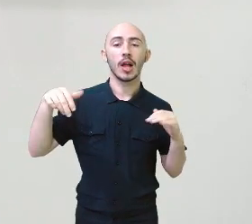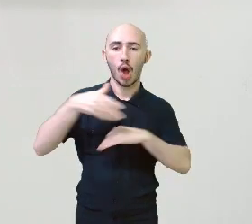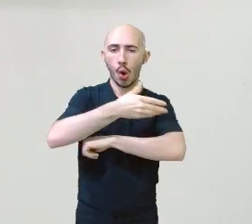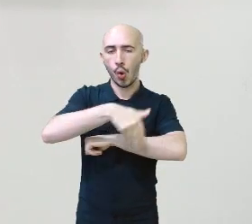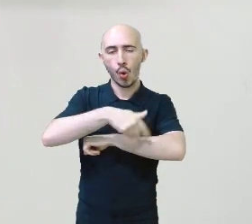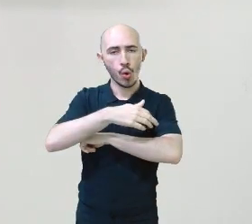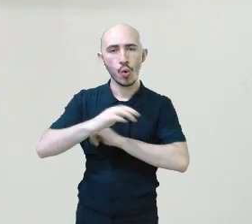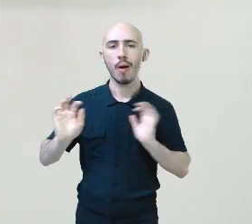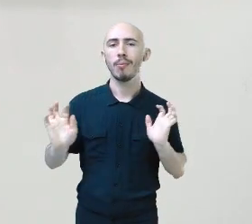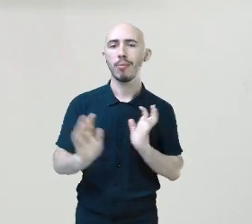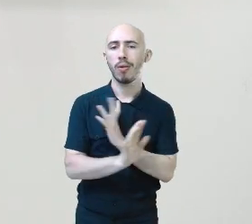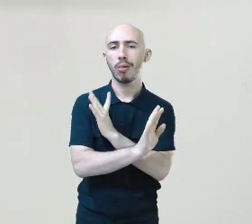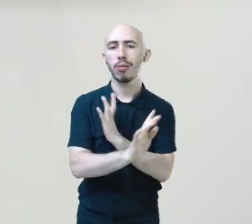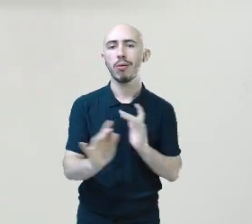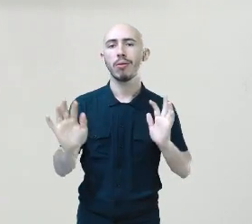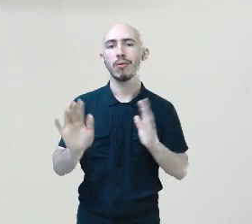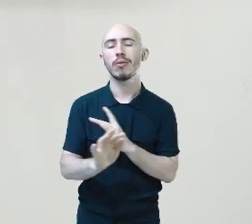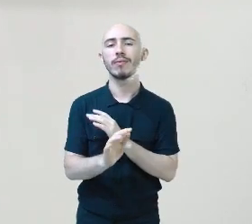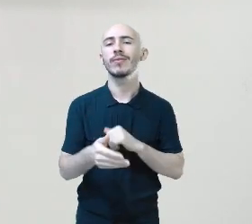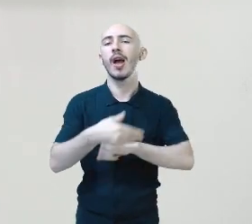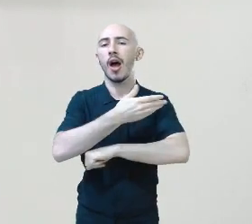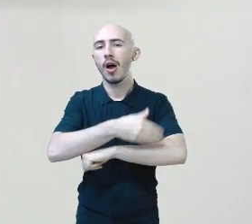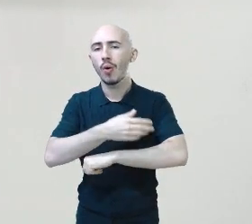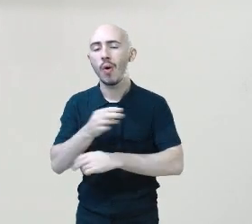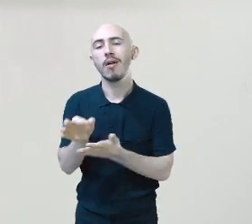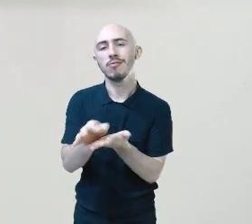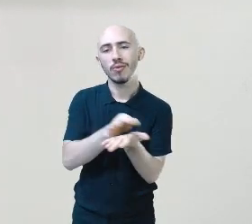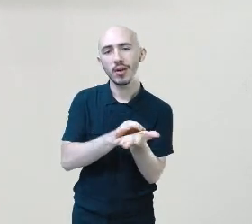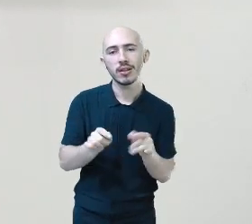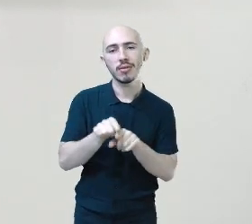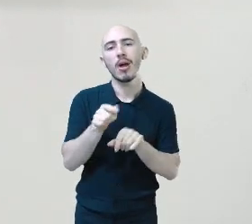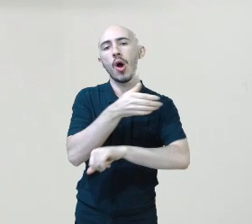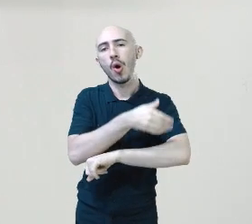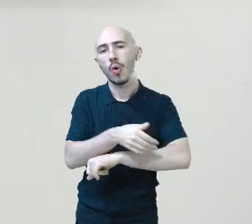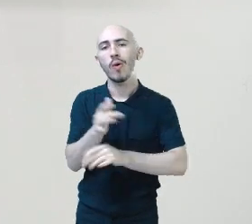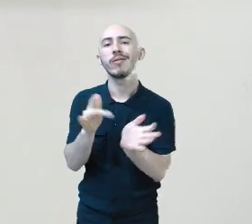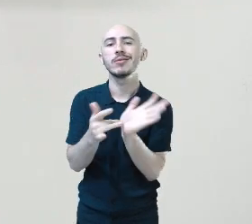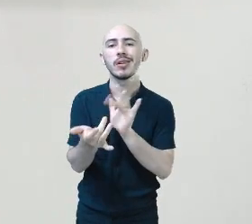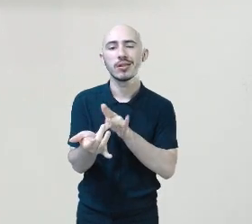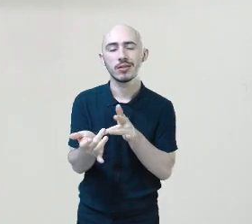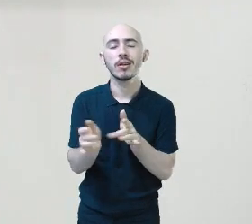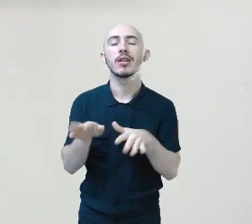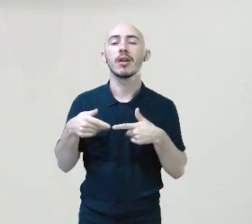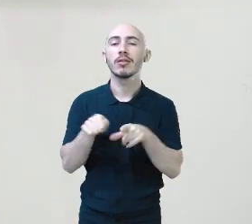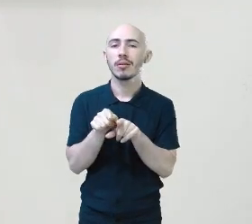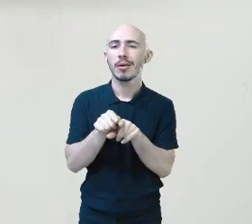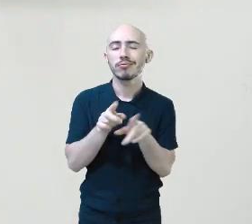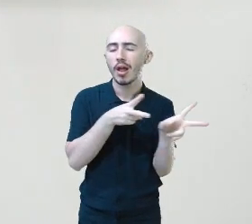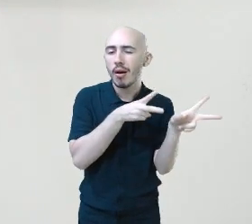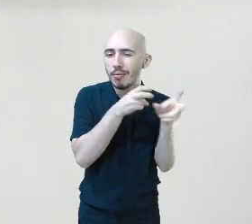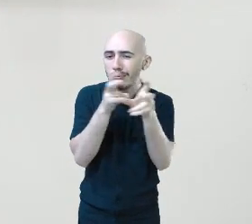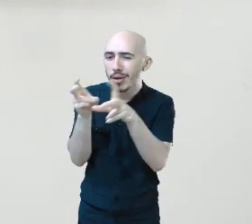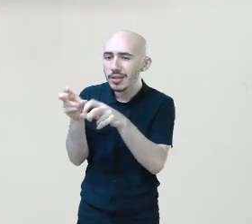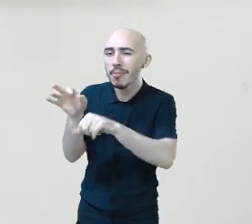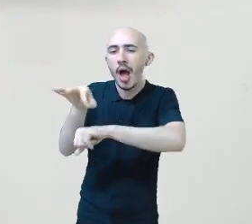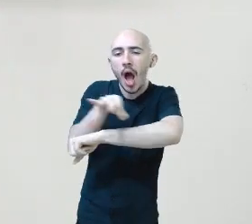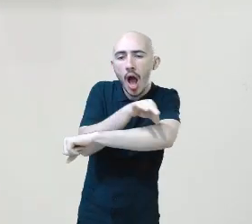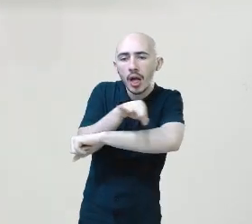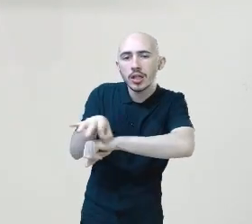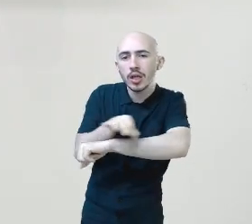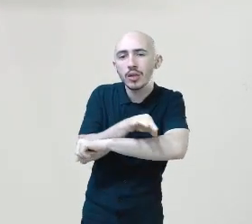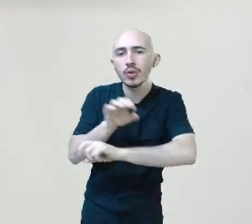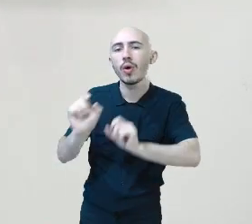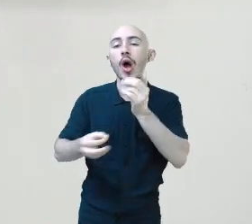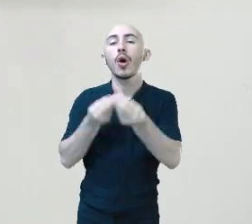Recife Antigo, Rua da Moeda, Rua do Bom Jesus, vocês vão começar a perceber a arquitetura, a forma como